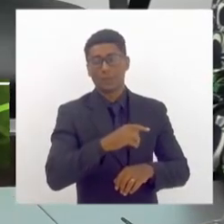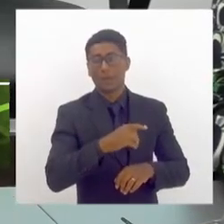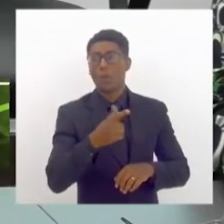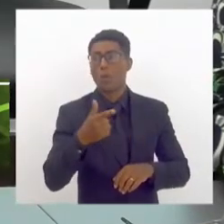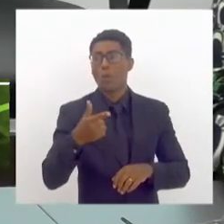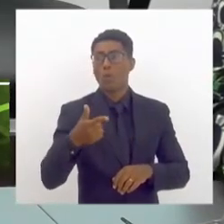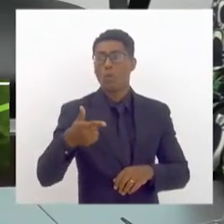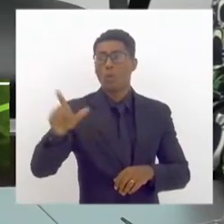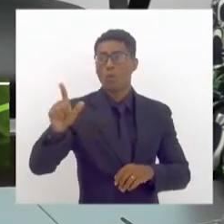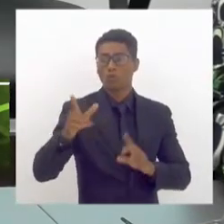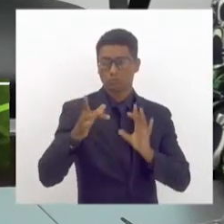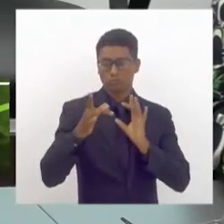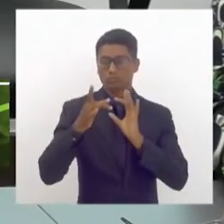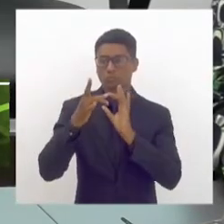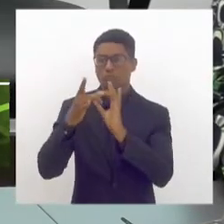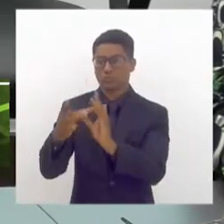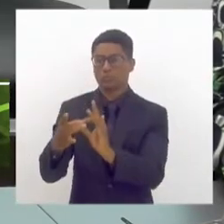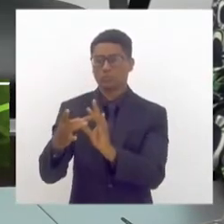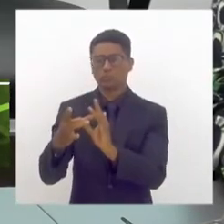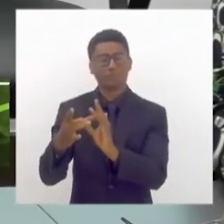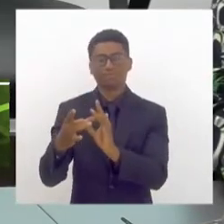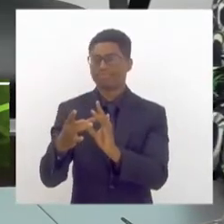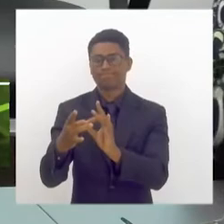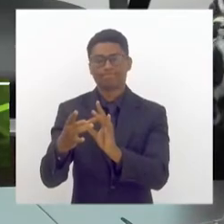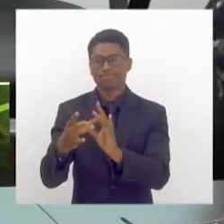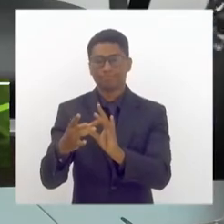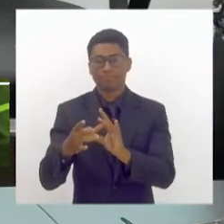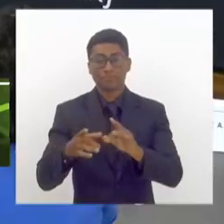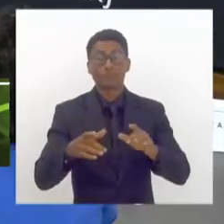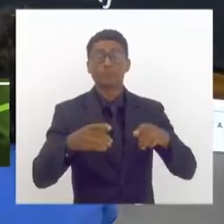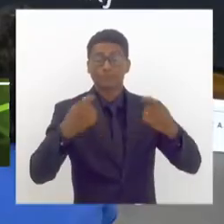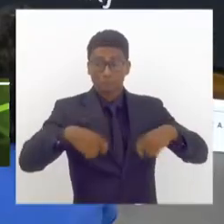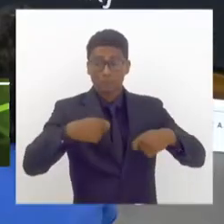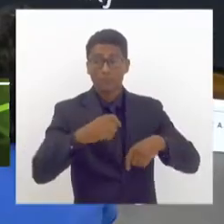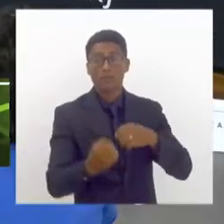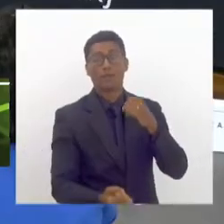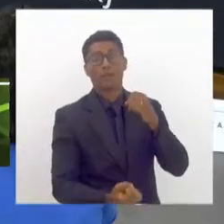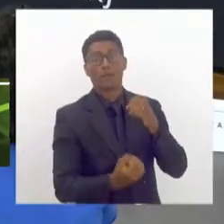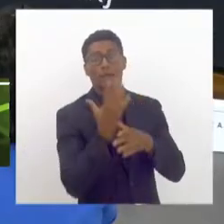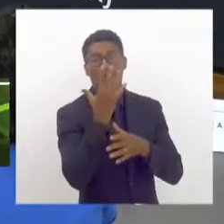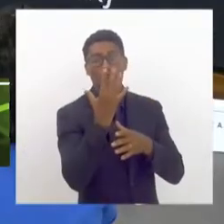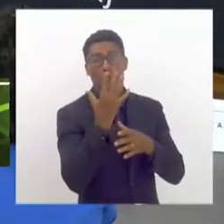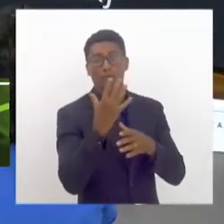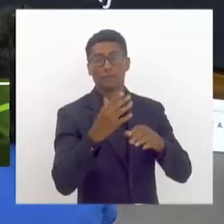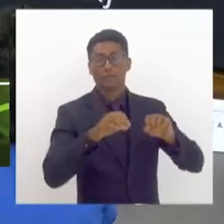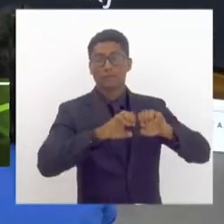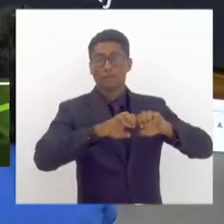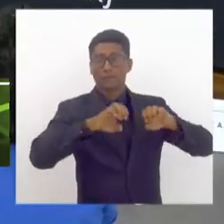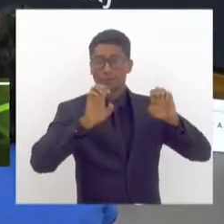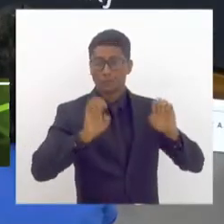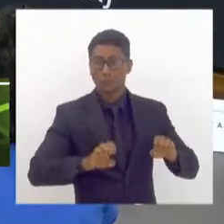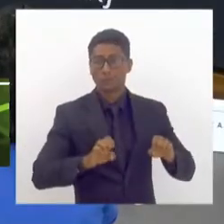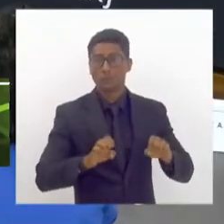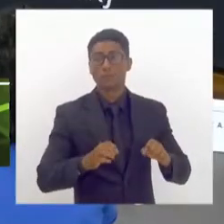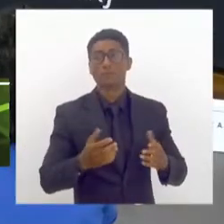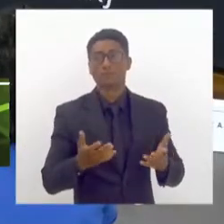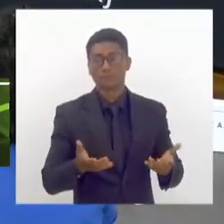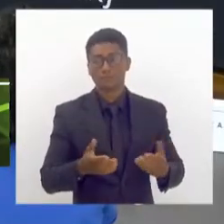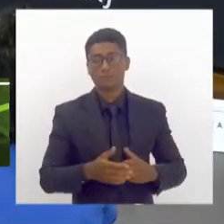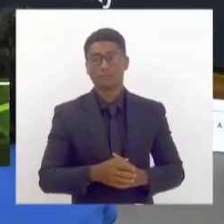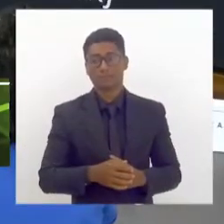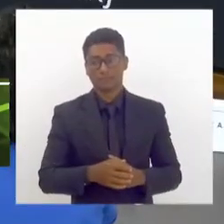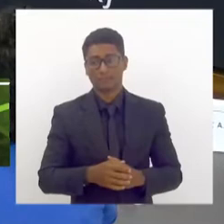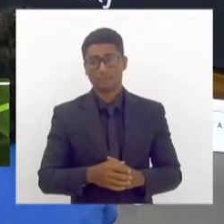outra, de nenhum outro ente. Então, vai ter que ser criado do zero toda uma estrutura para que isso ocorra, né?